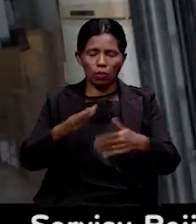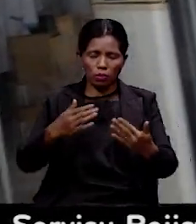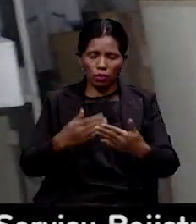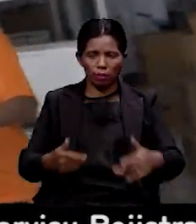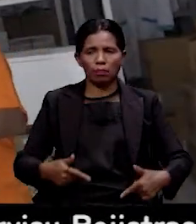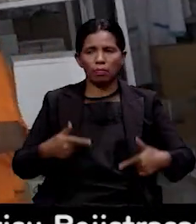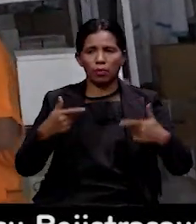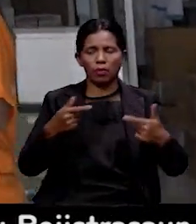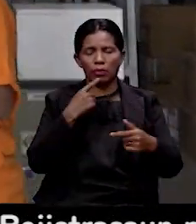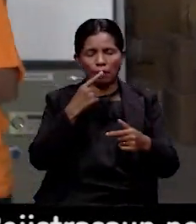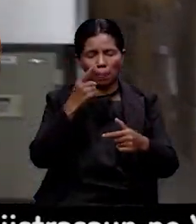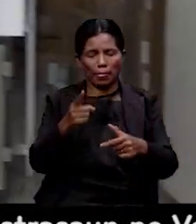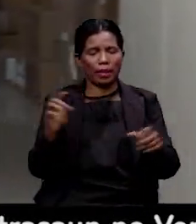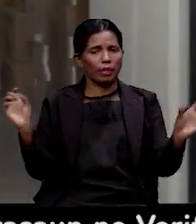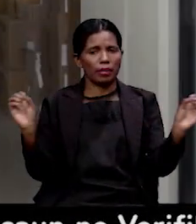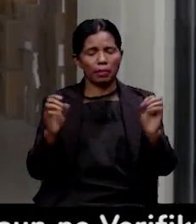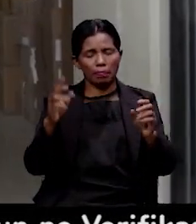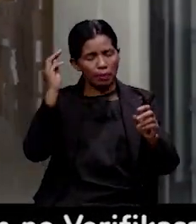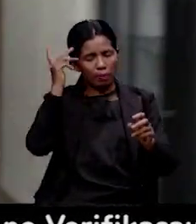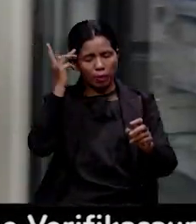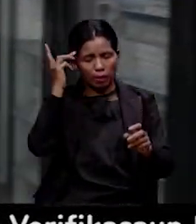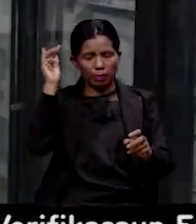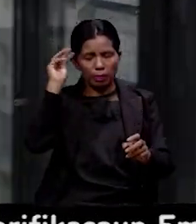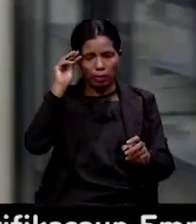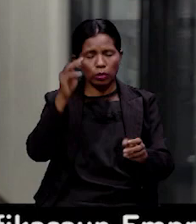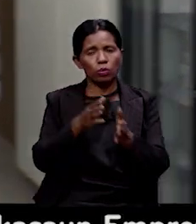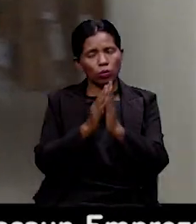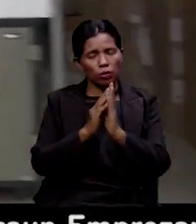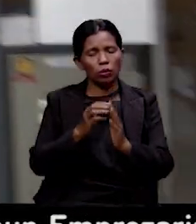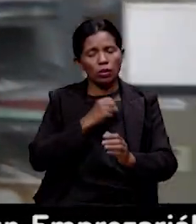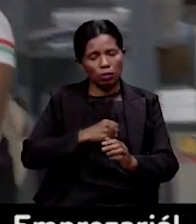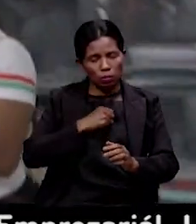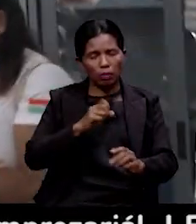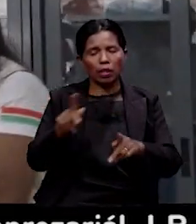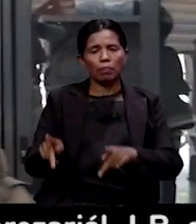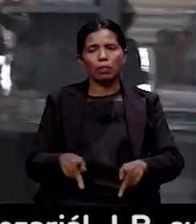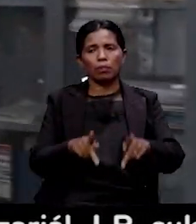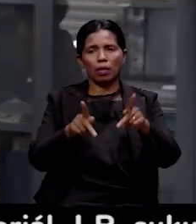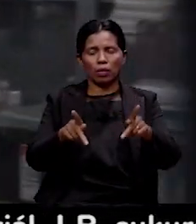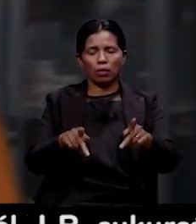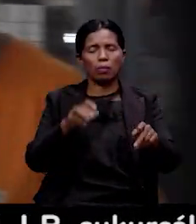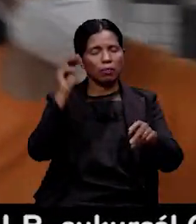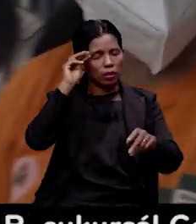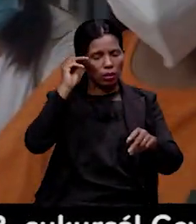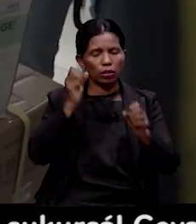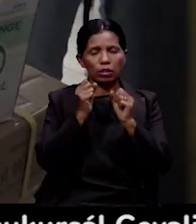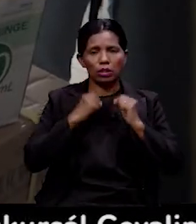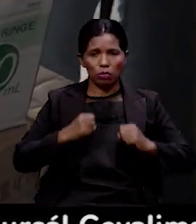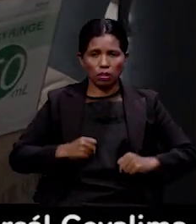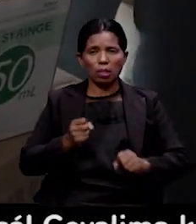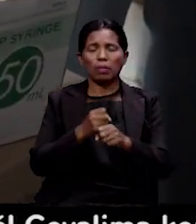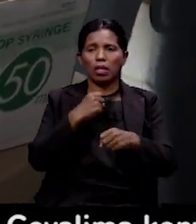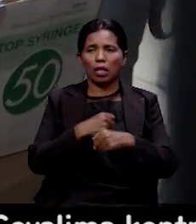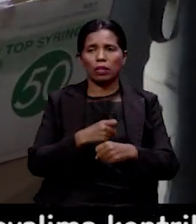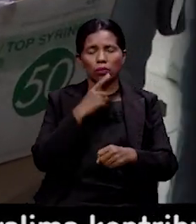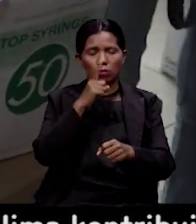Alves Mosateten, la merece primeiro-ministro russo desculpa para público, ho eru nebe, Ministério Saúde comete. Tir José Alves, tir los